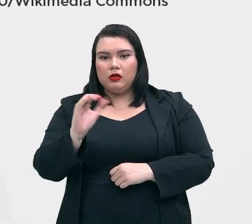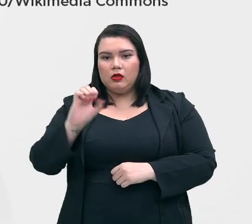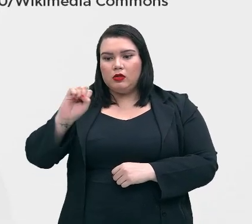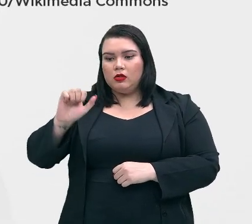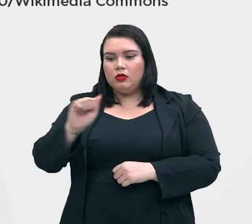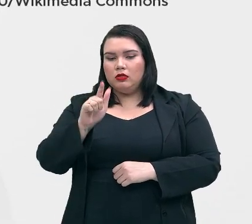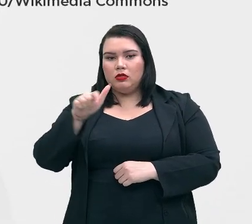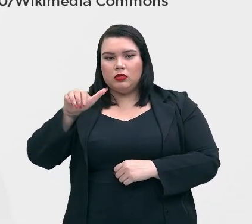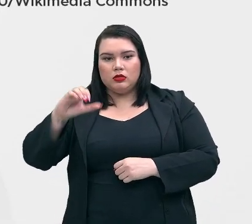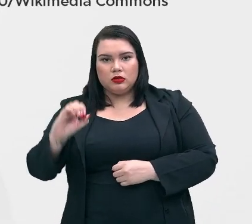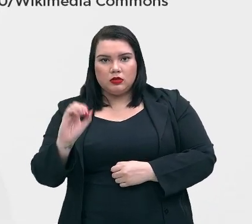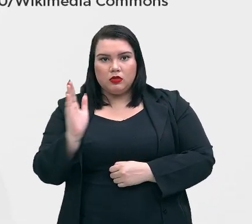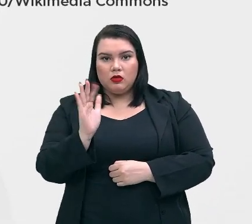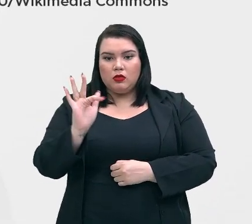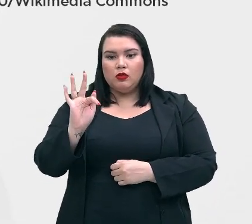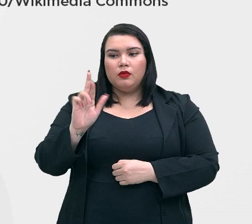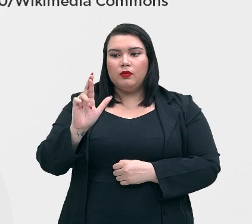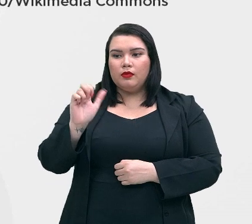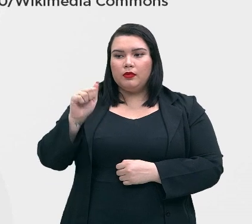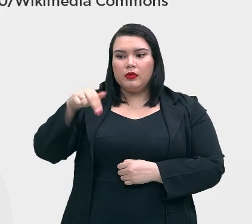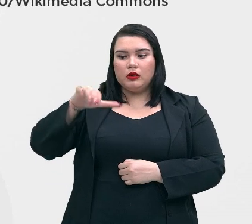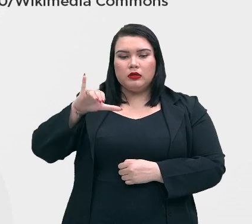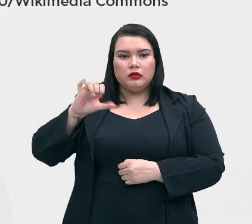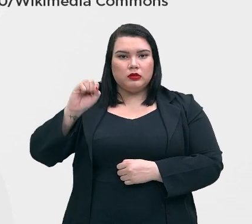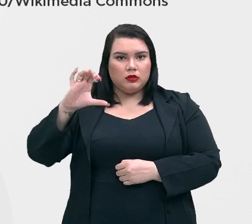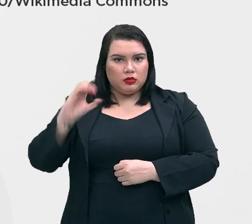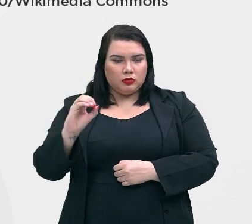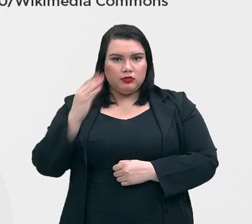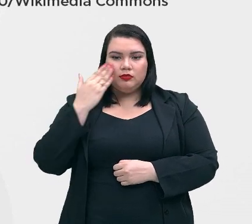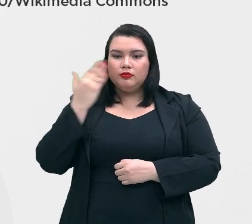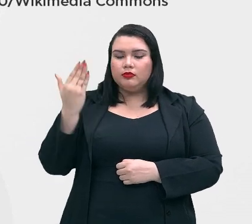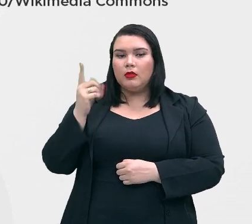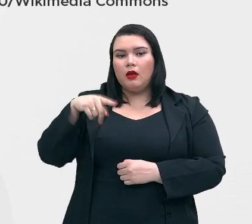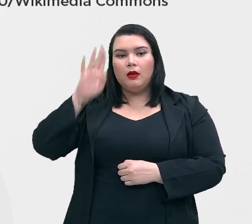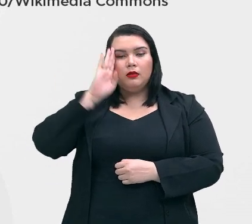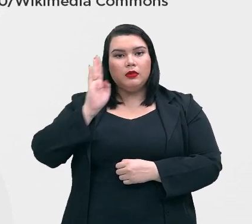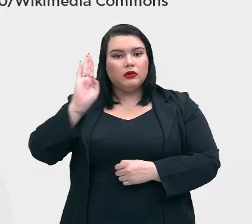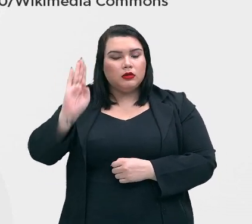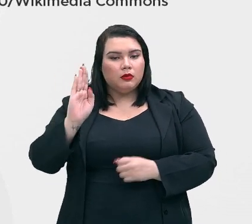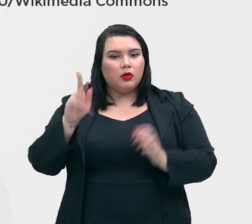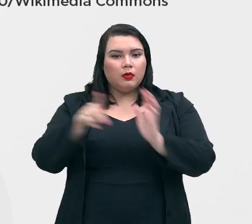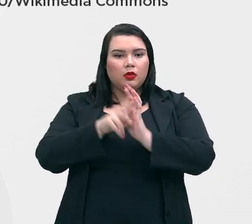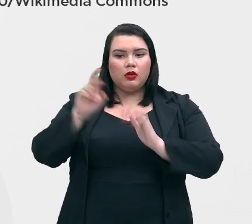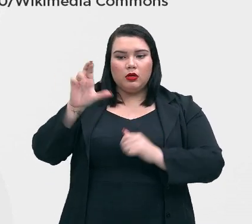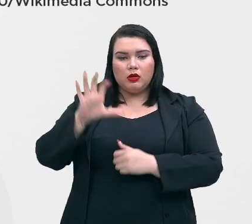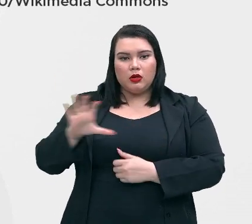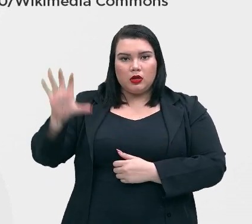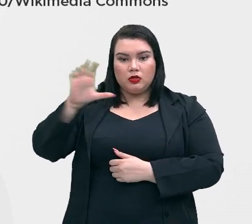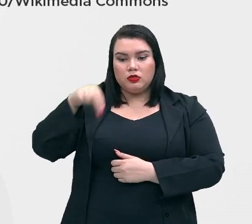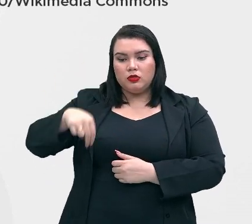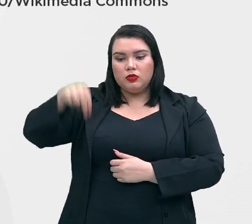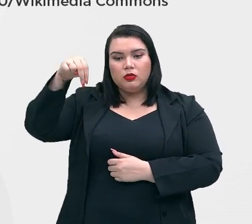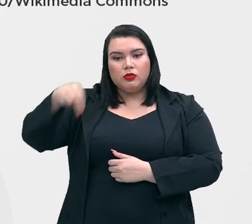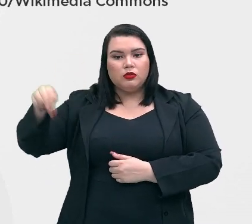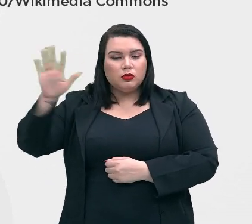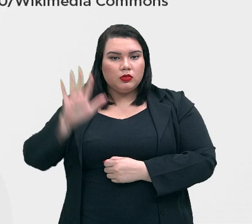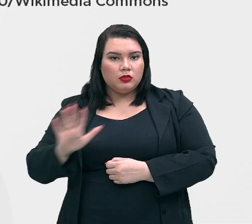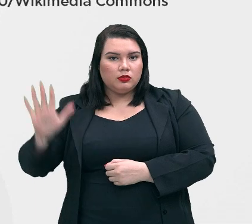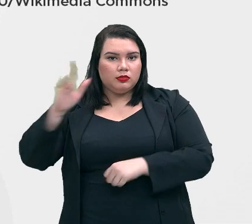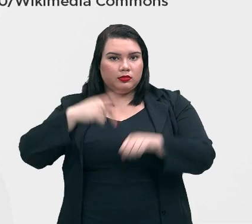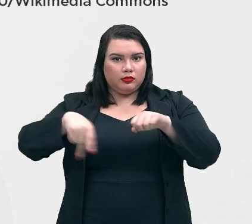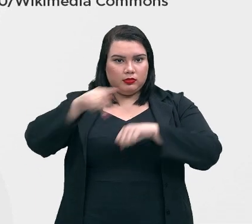Francisco, tá? A bacia do Rio São Francisco, gente, vai ser a principal bacia da região nordeste do